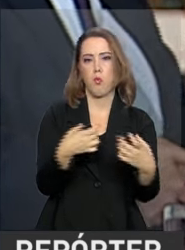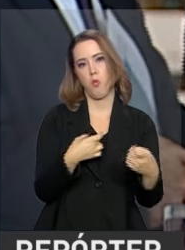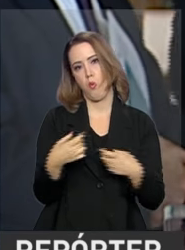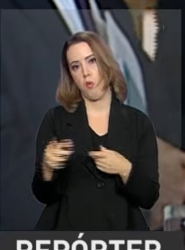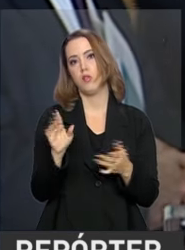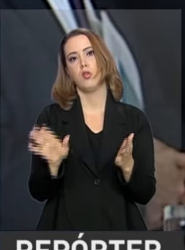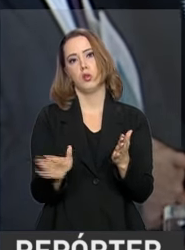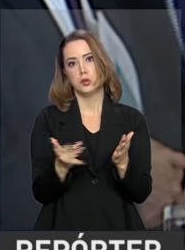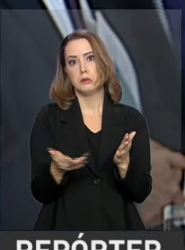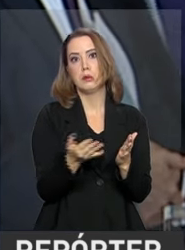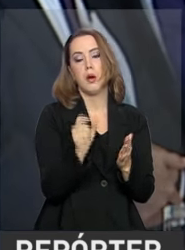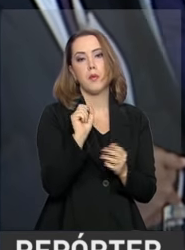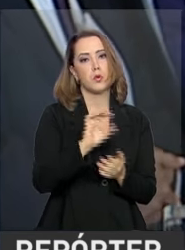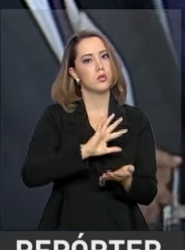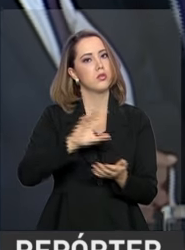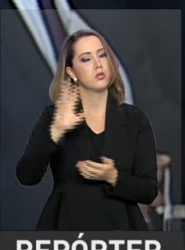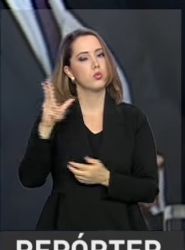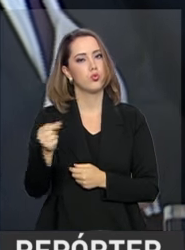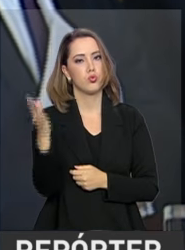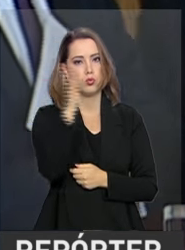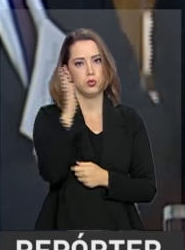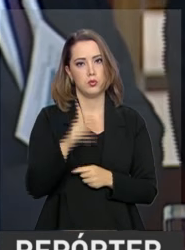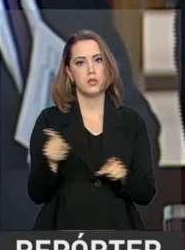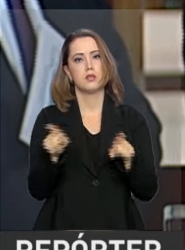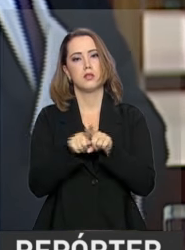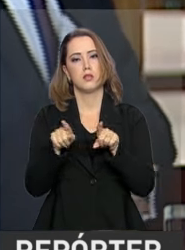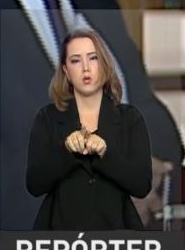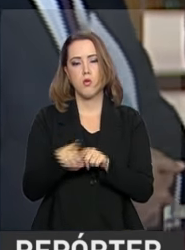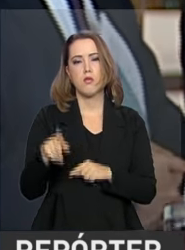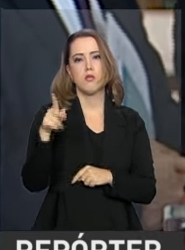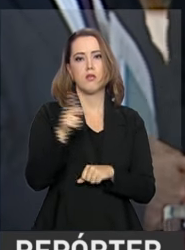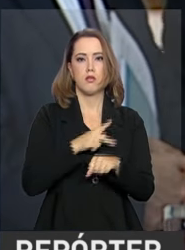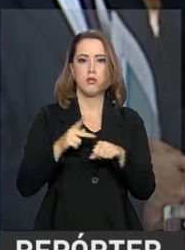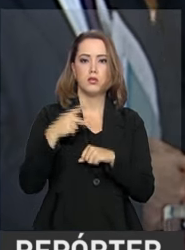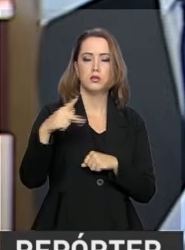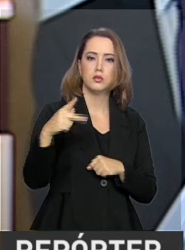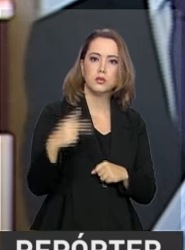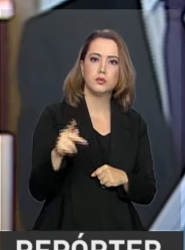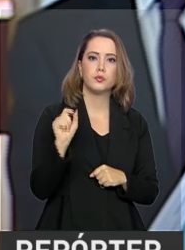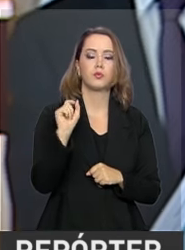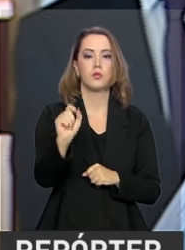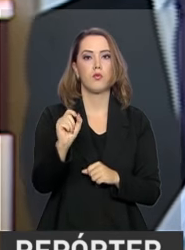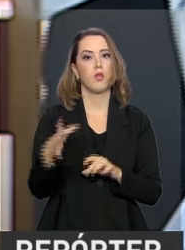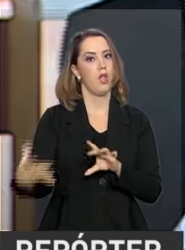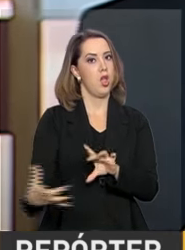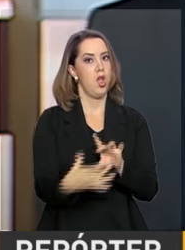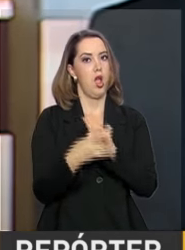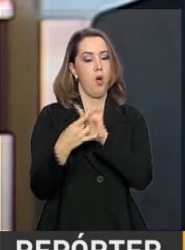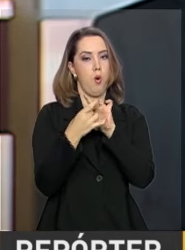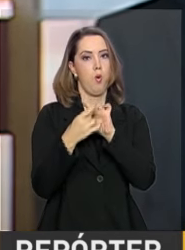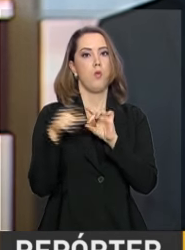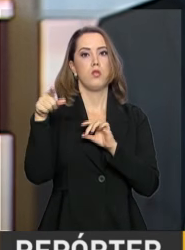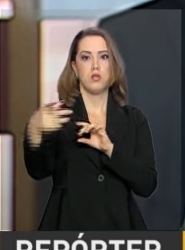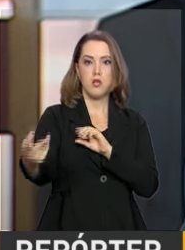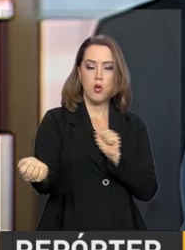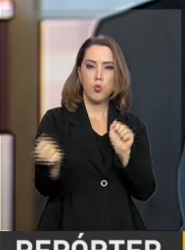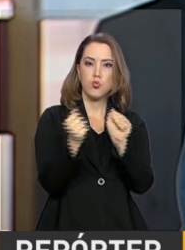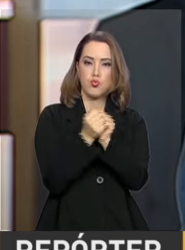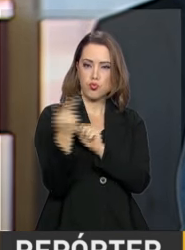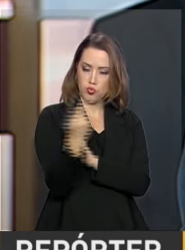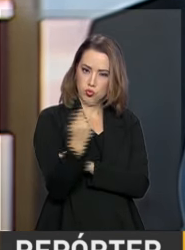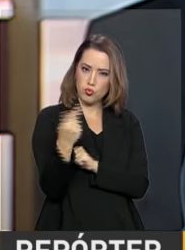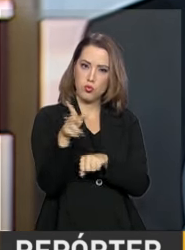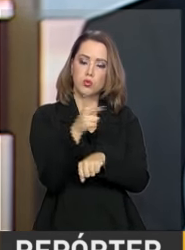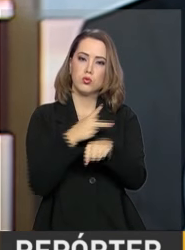produção tanto o brasil como a produção do norte o país a integração física com o paraguai vai